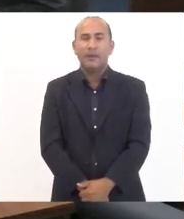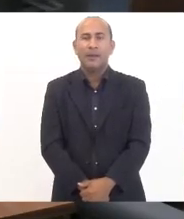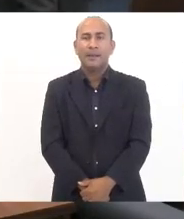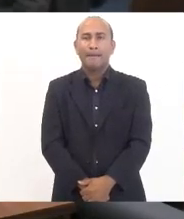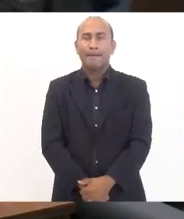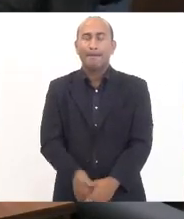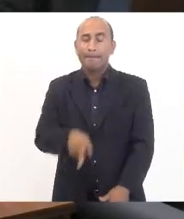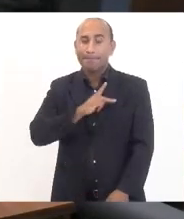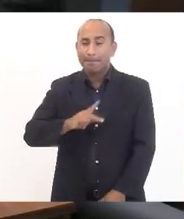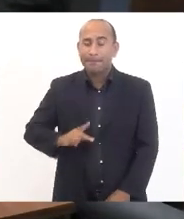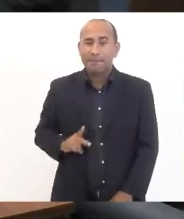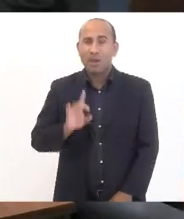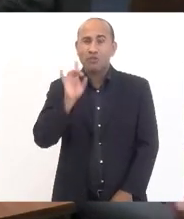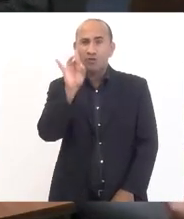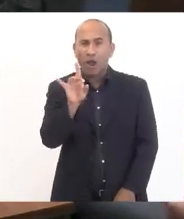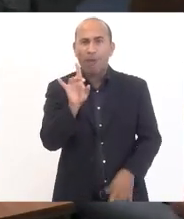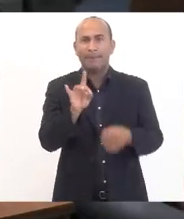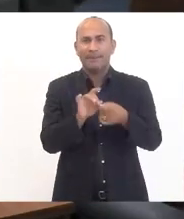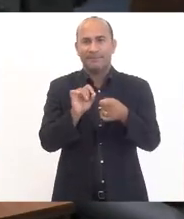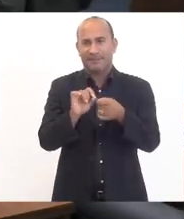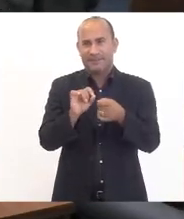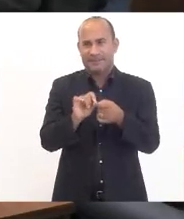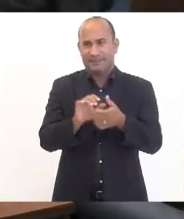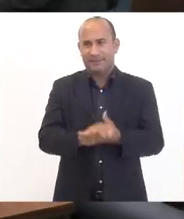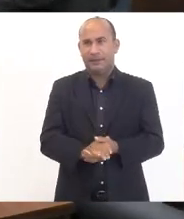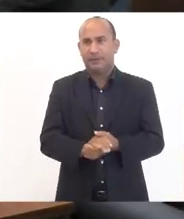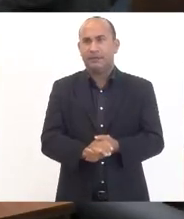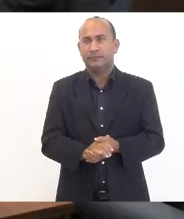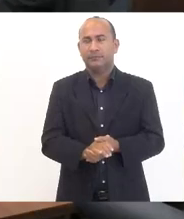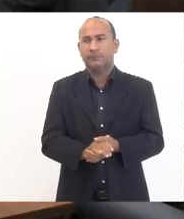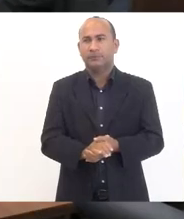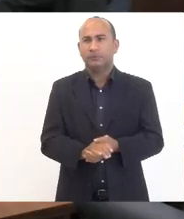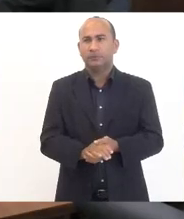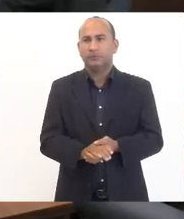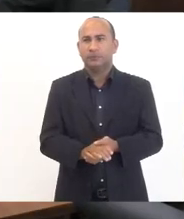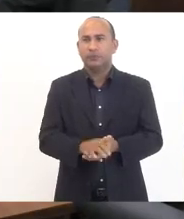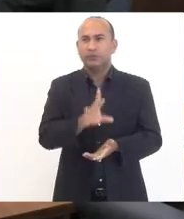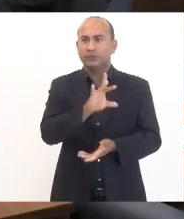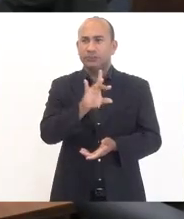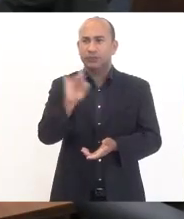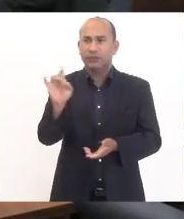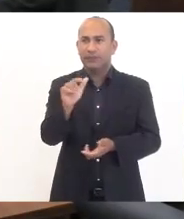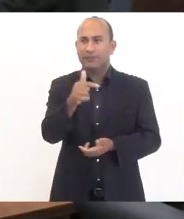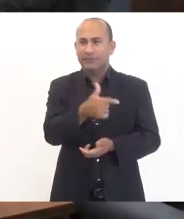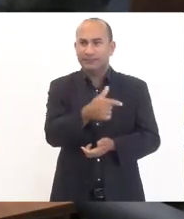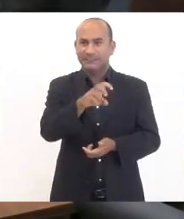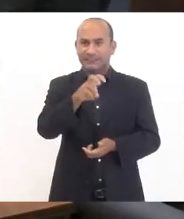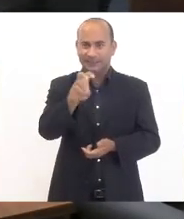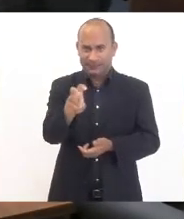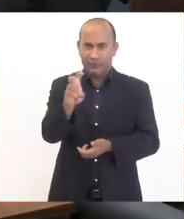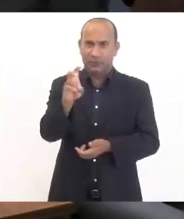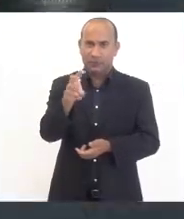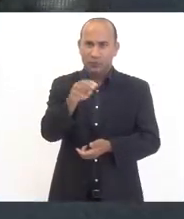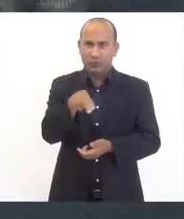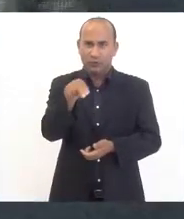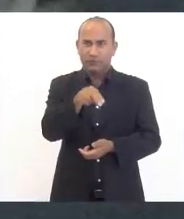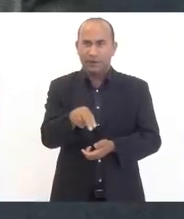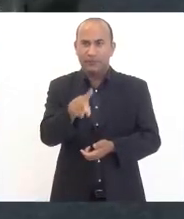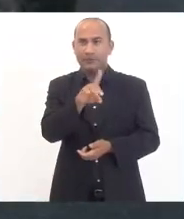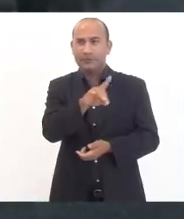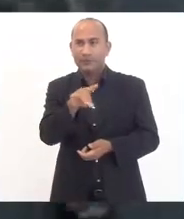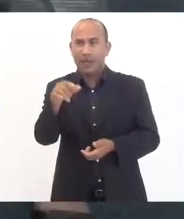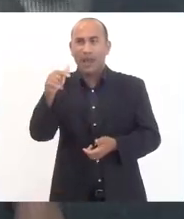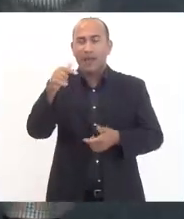Presidente, só para fazer uma referência ao dia 25 de novembro, que é o dia de luta